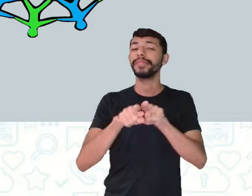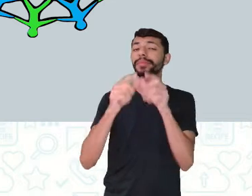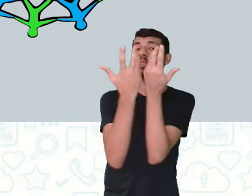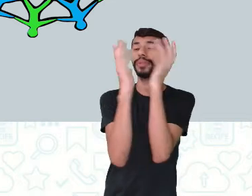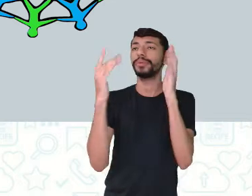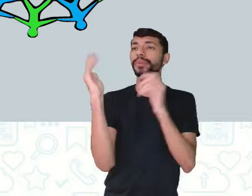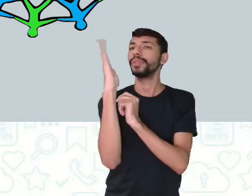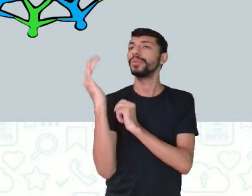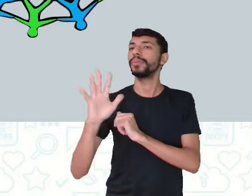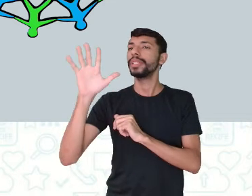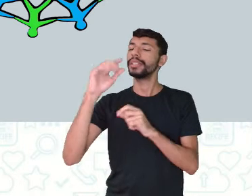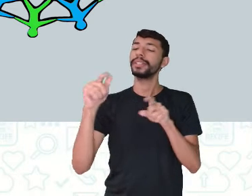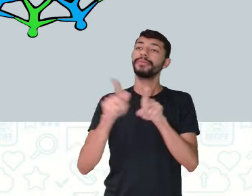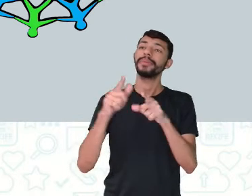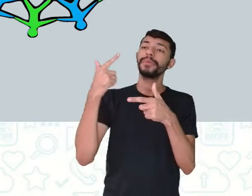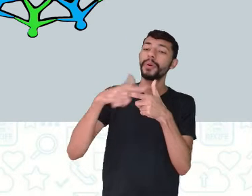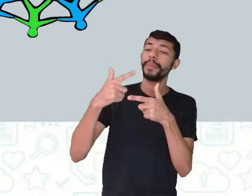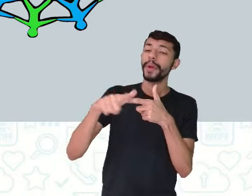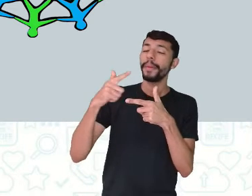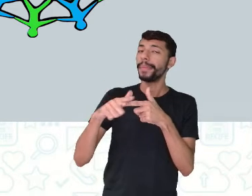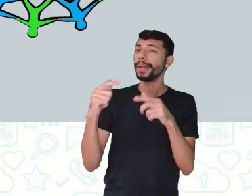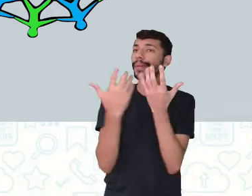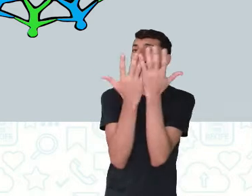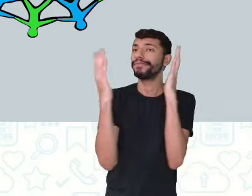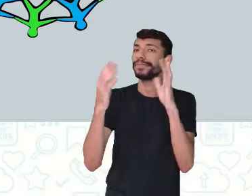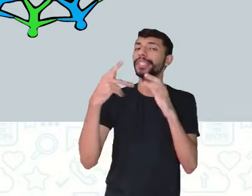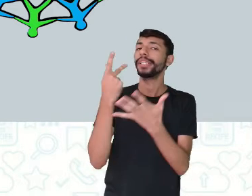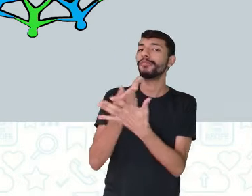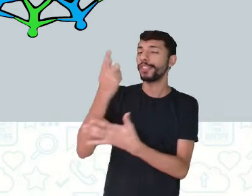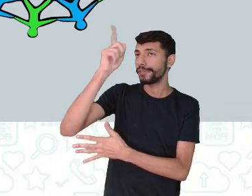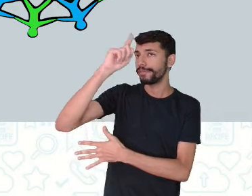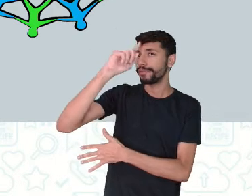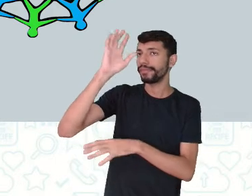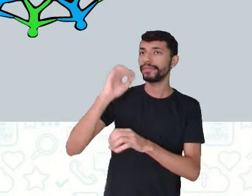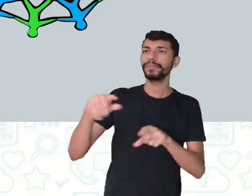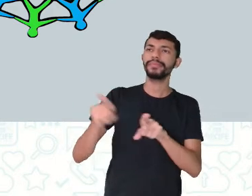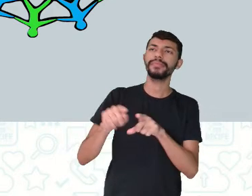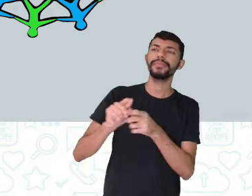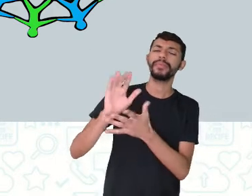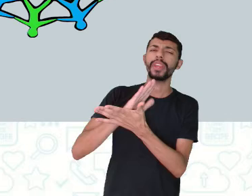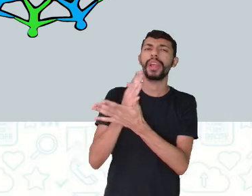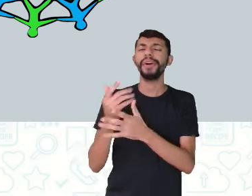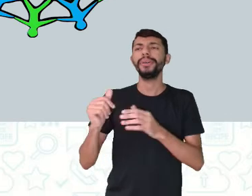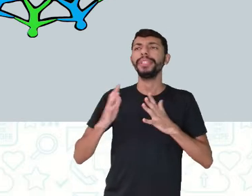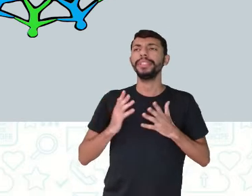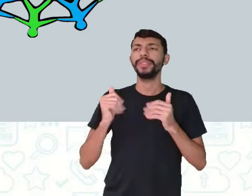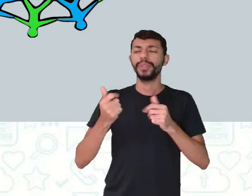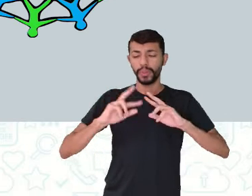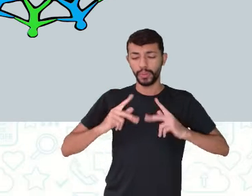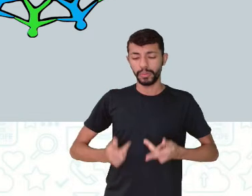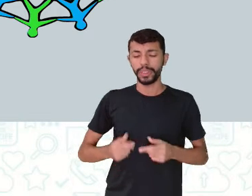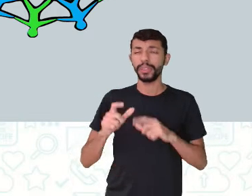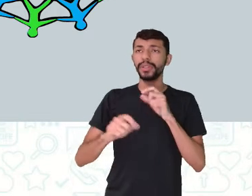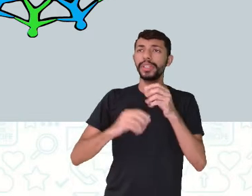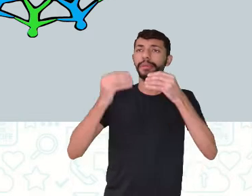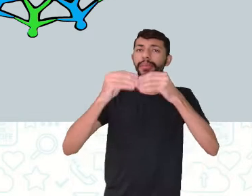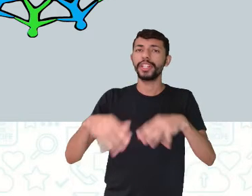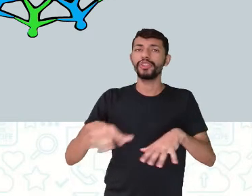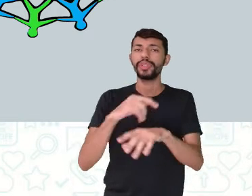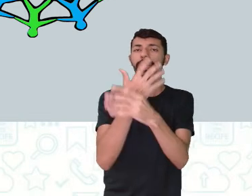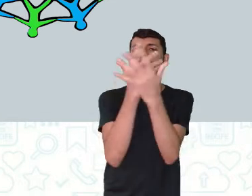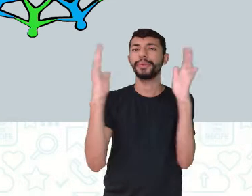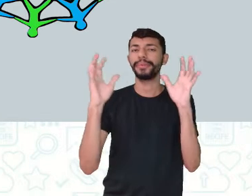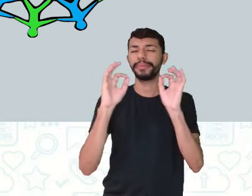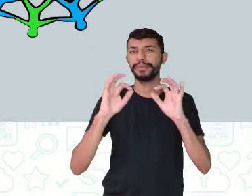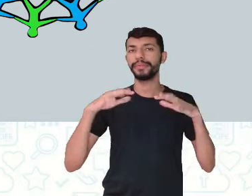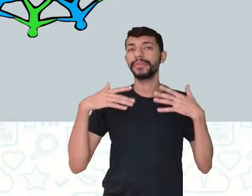cuidados, os nossos problemas ambientais que acontecem diários e algumas ações humanas que prejudicam o ambiente.